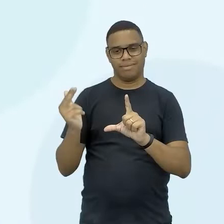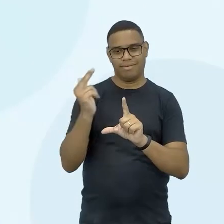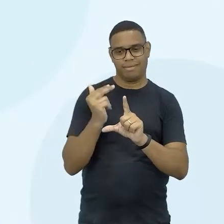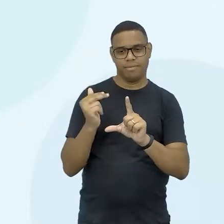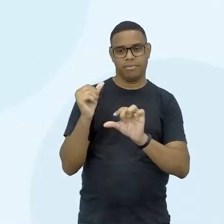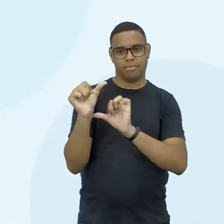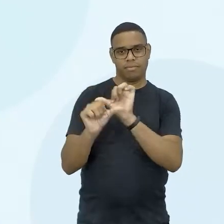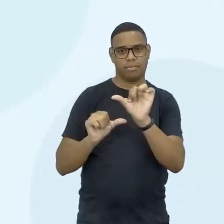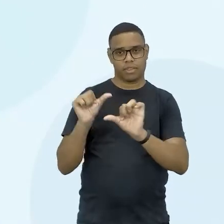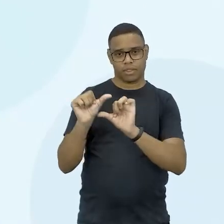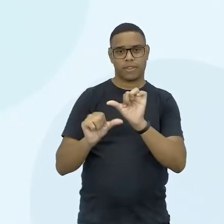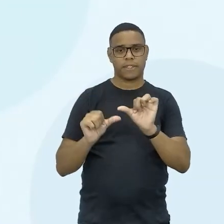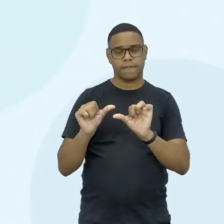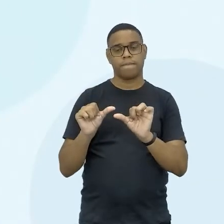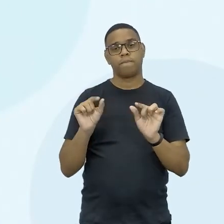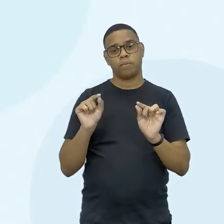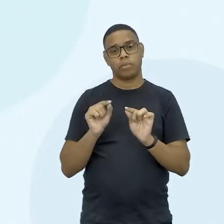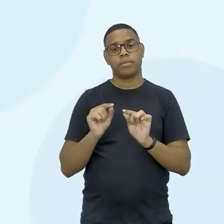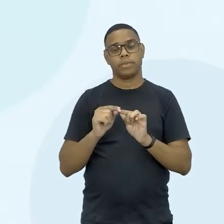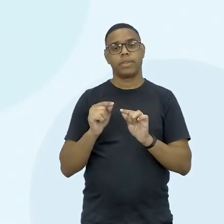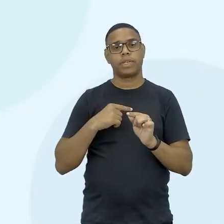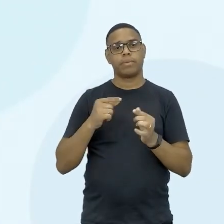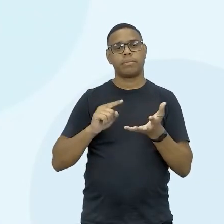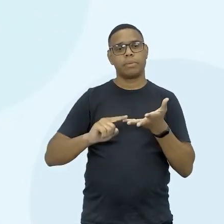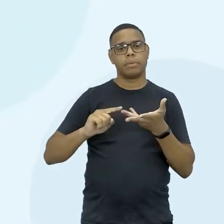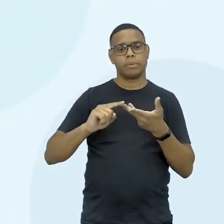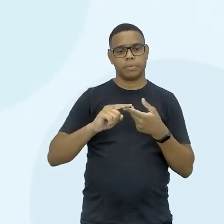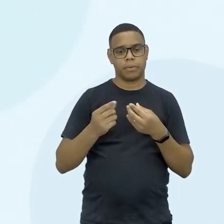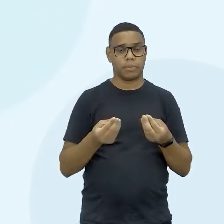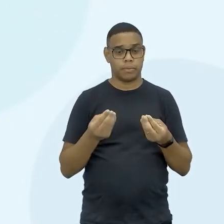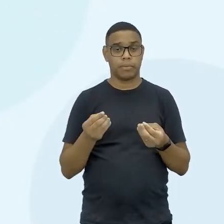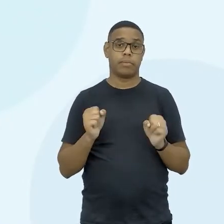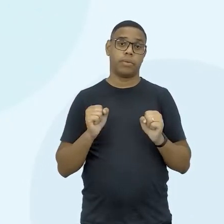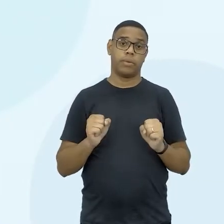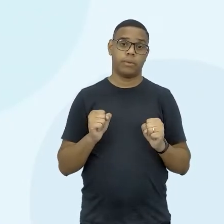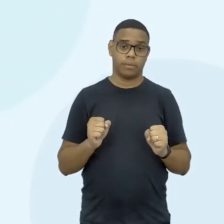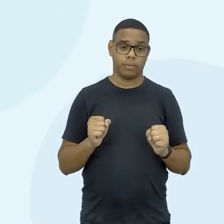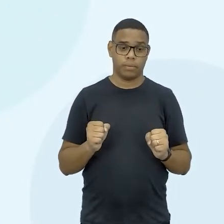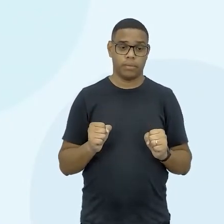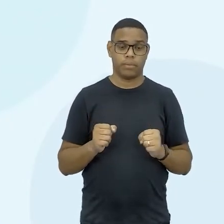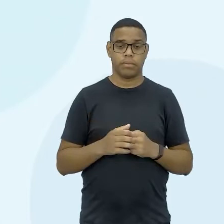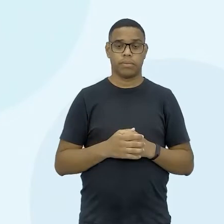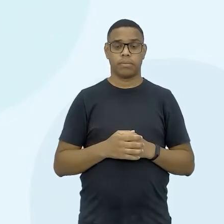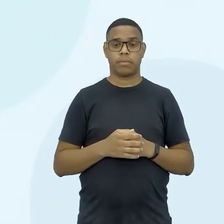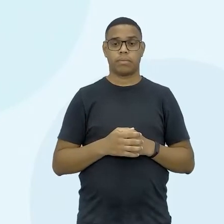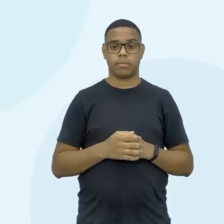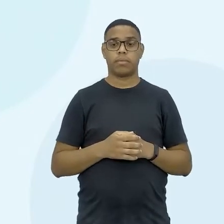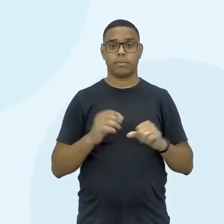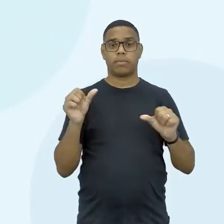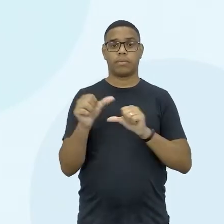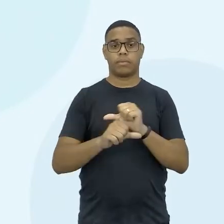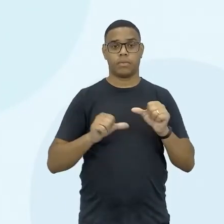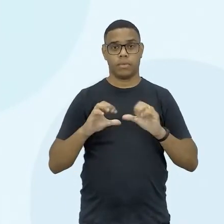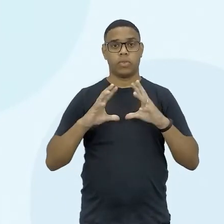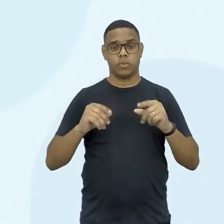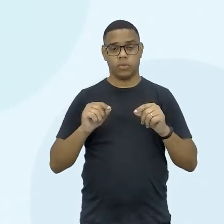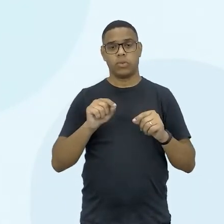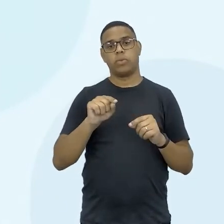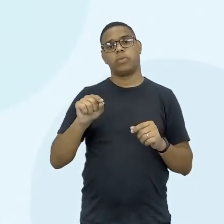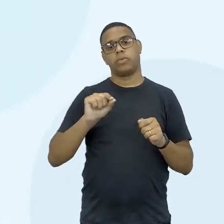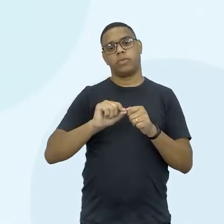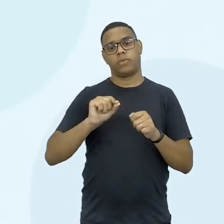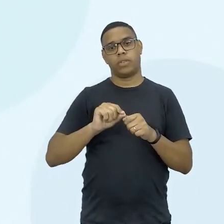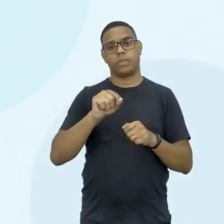propaganda envolve diversos fatores que podem transformar totalmente aquilo que